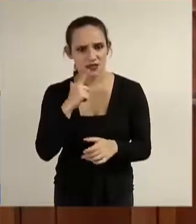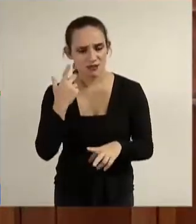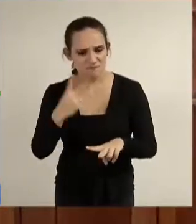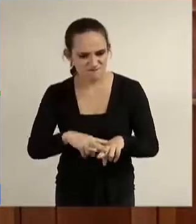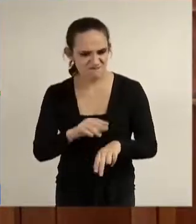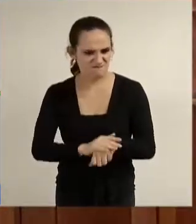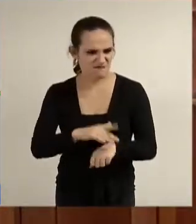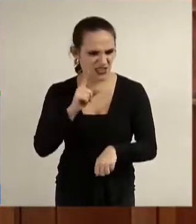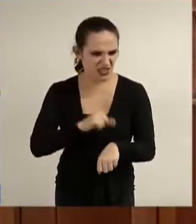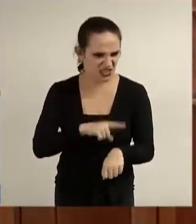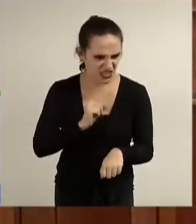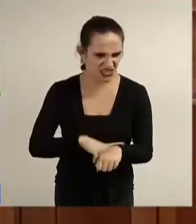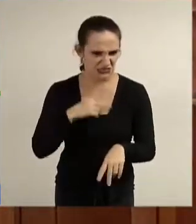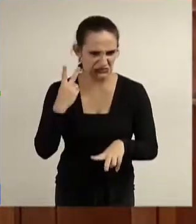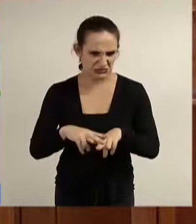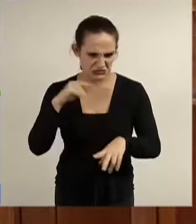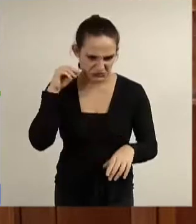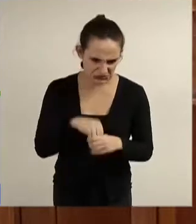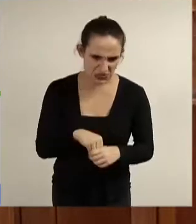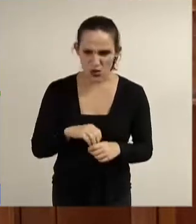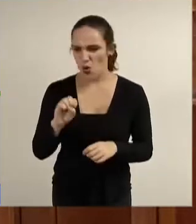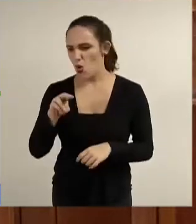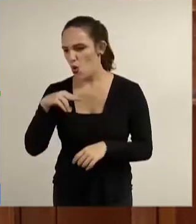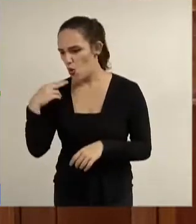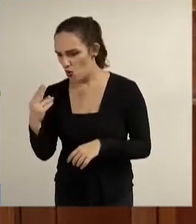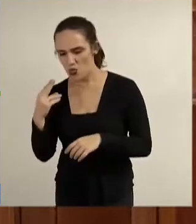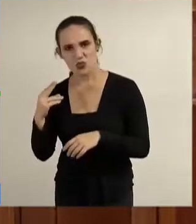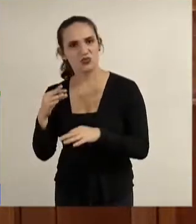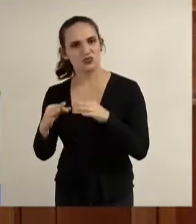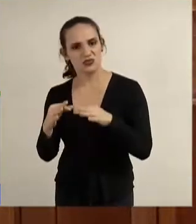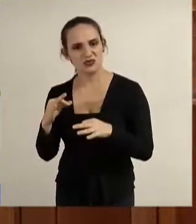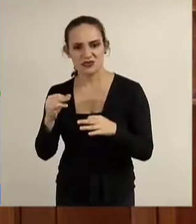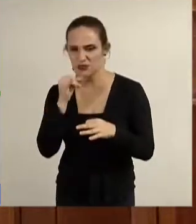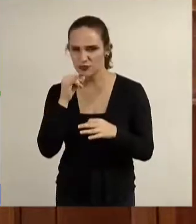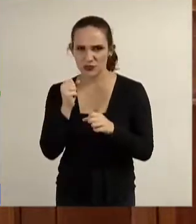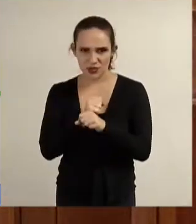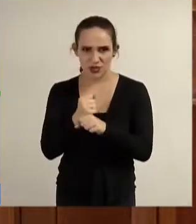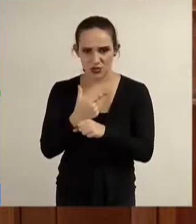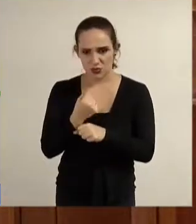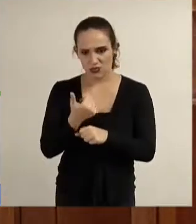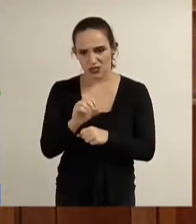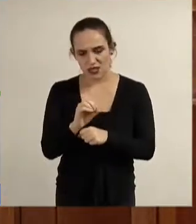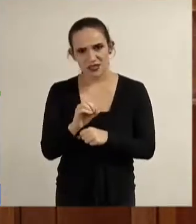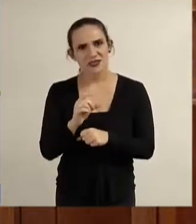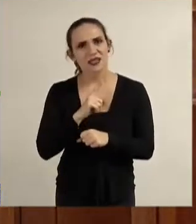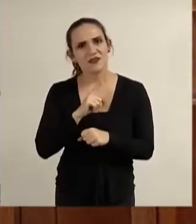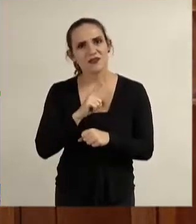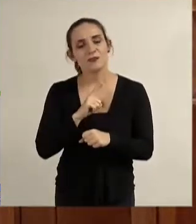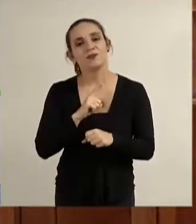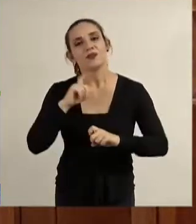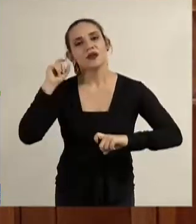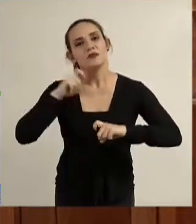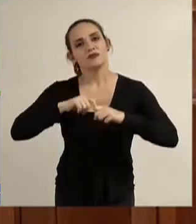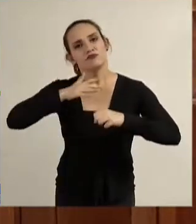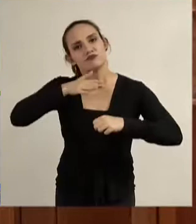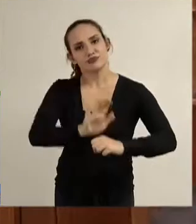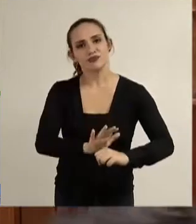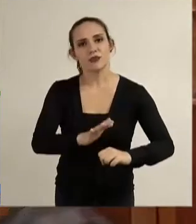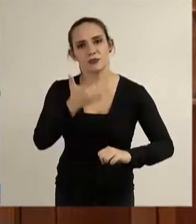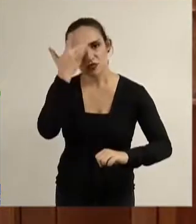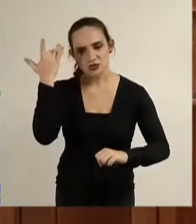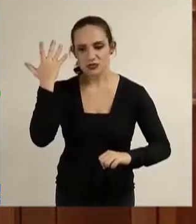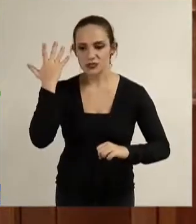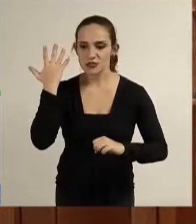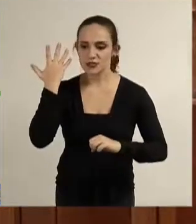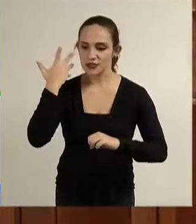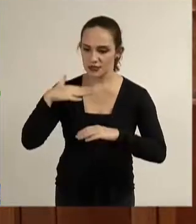alguns tipos de crimes que aconteceram recentemente, de 2010 para cá, por exemplo, como o crime de estupro de vulnerável, e esse crime